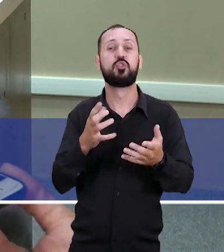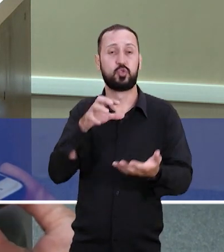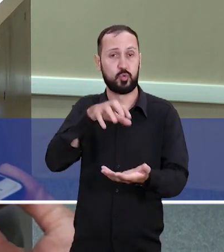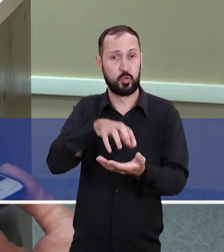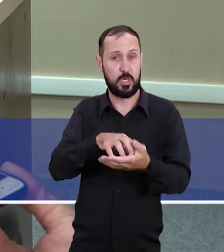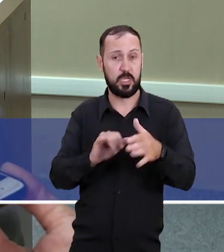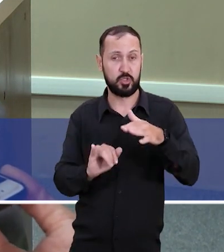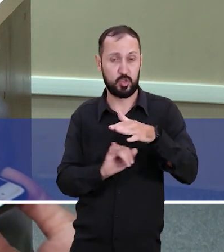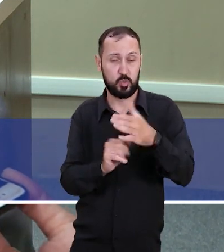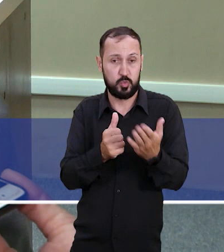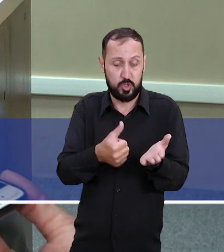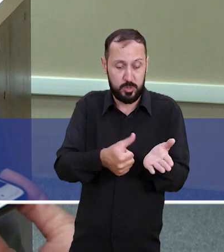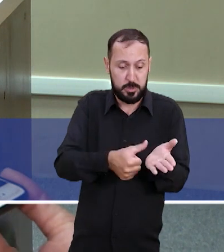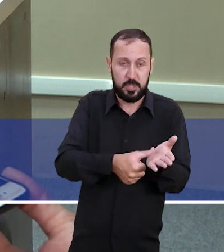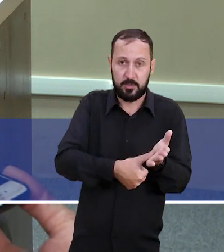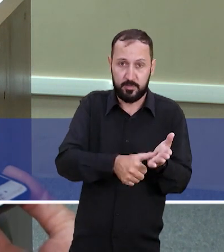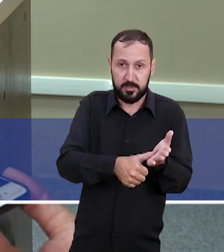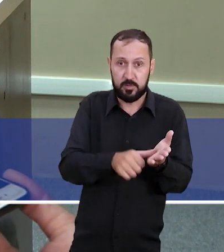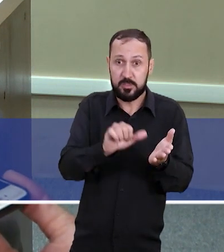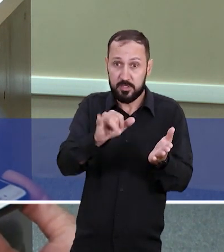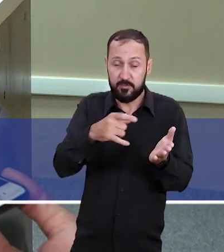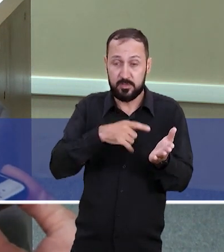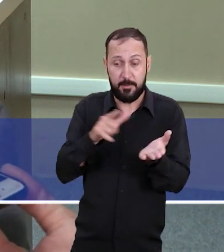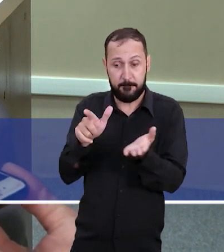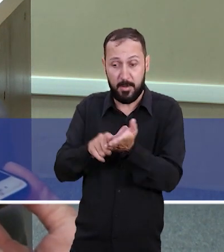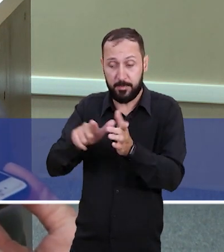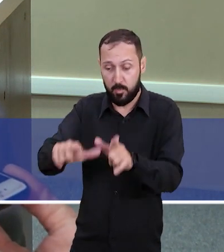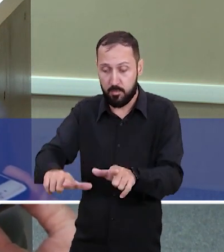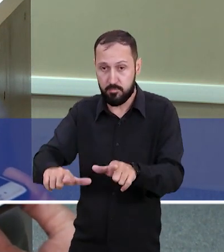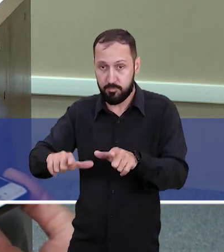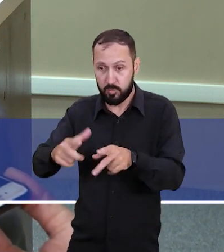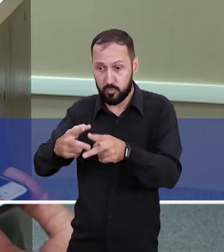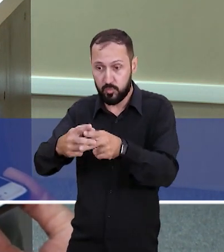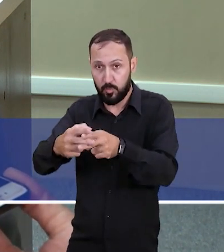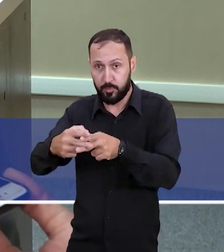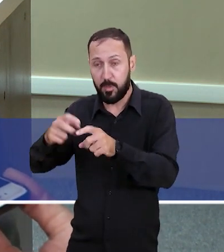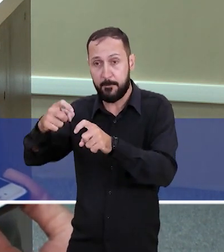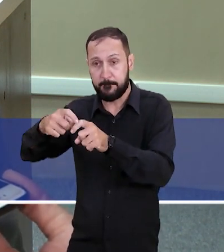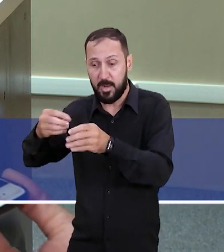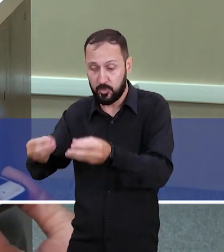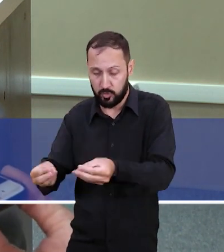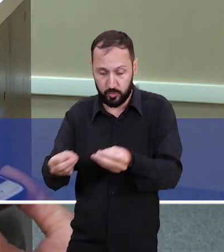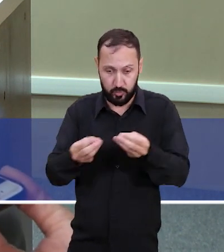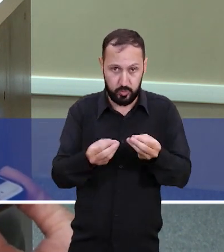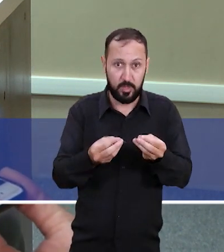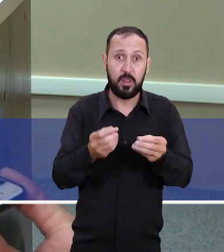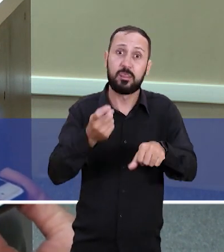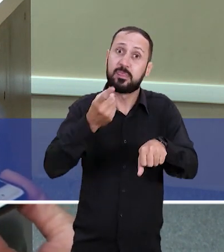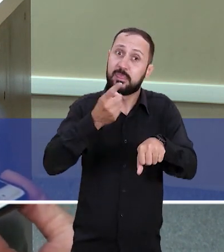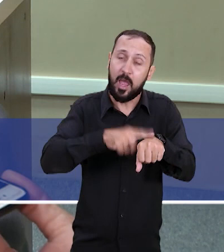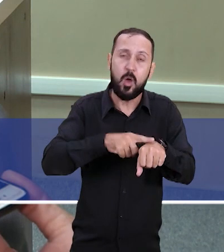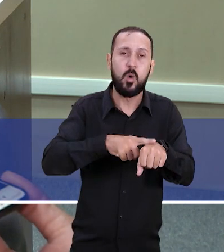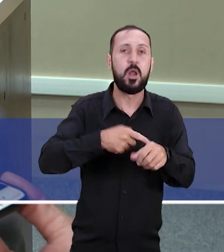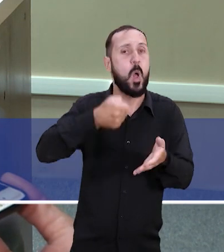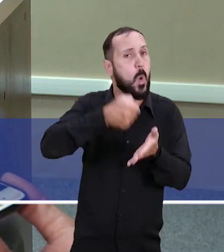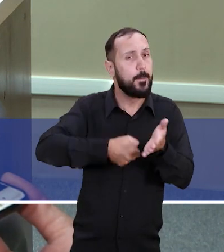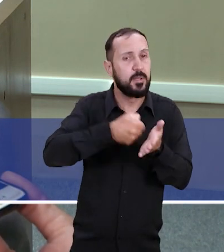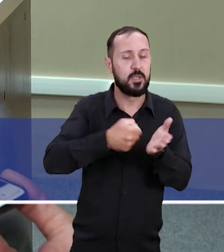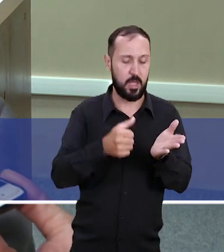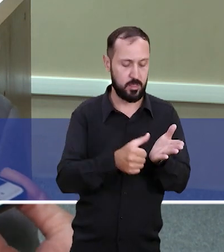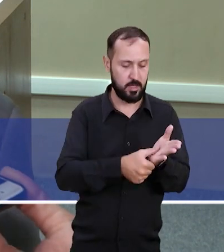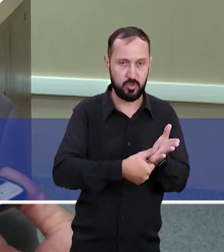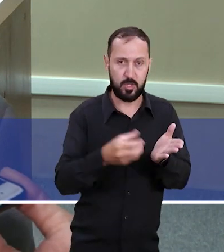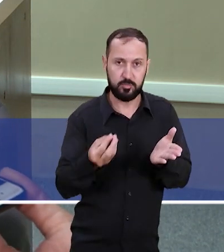de Identificação, desde que apresentado um laudo médico, ele é obrigatório a constar na cédula